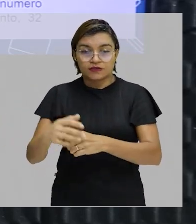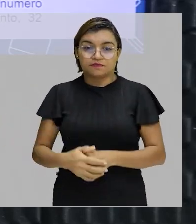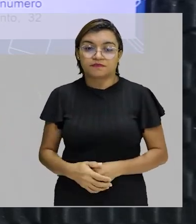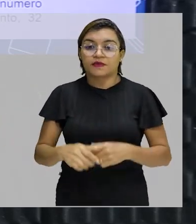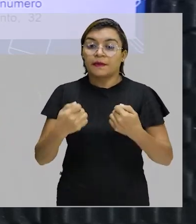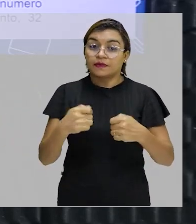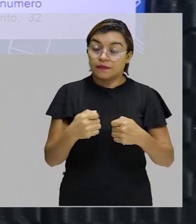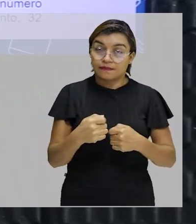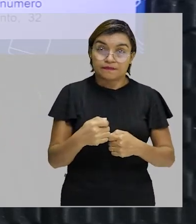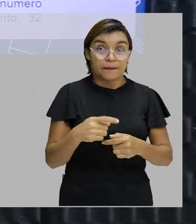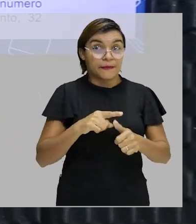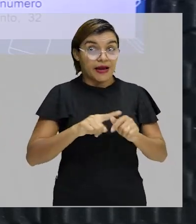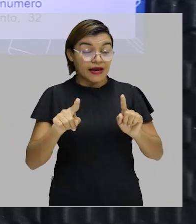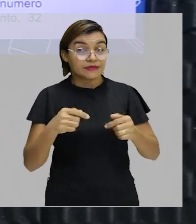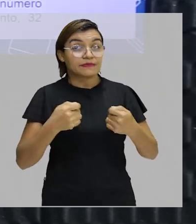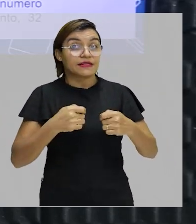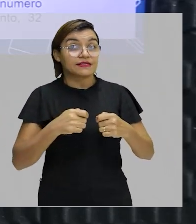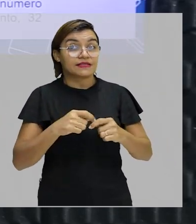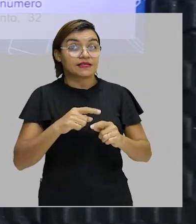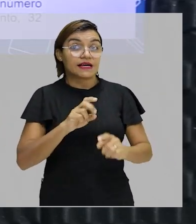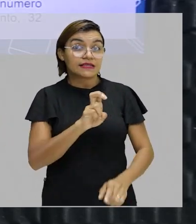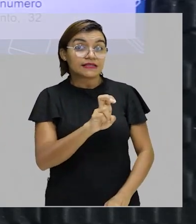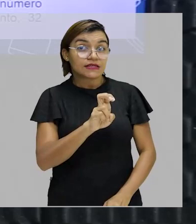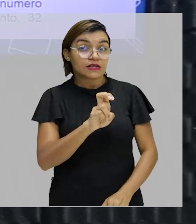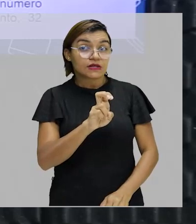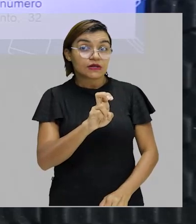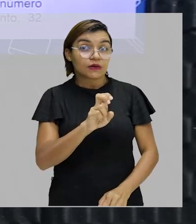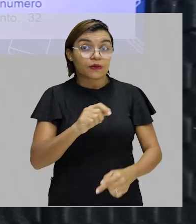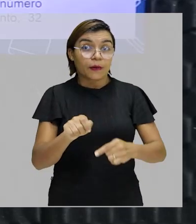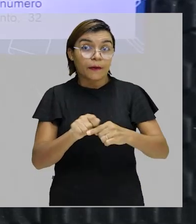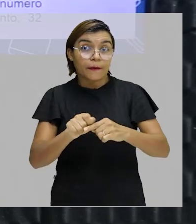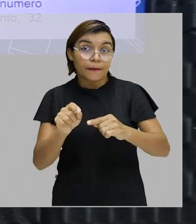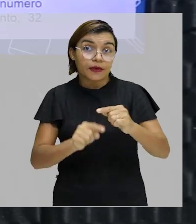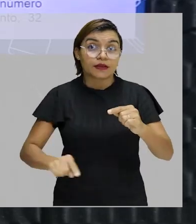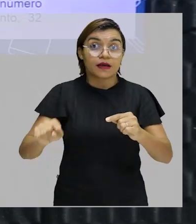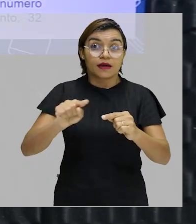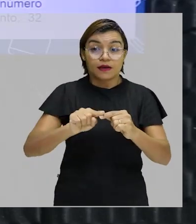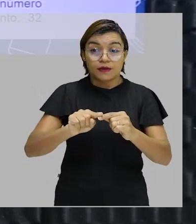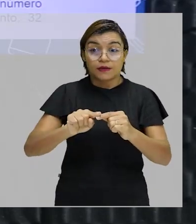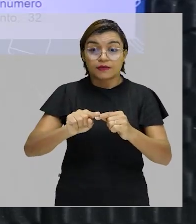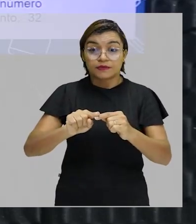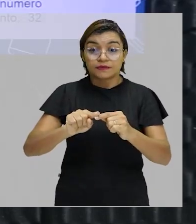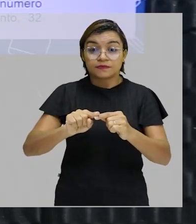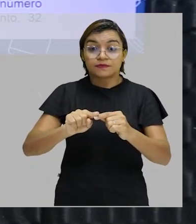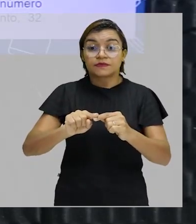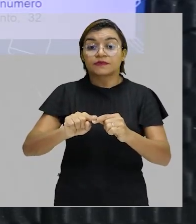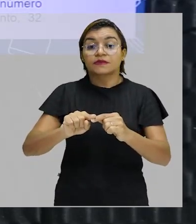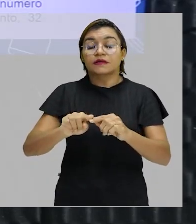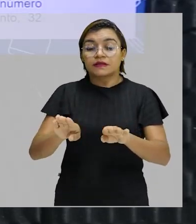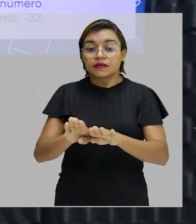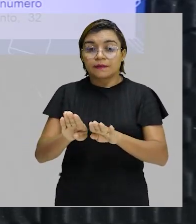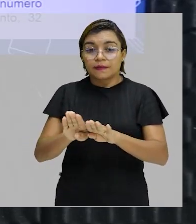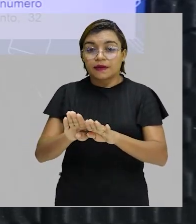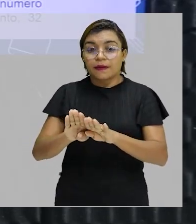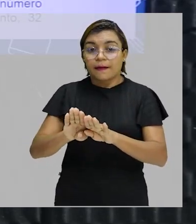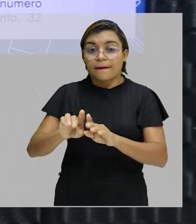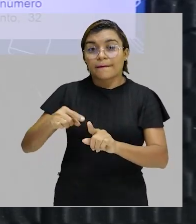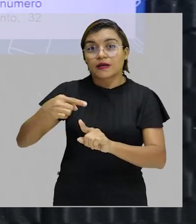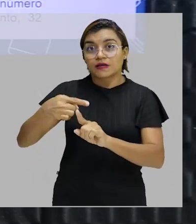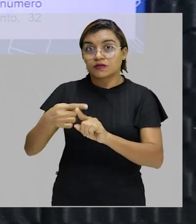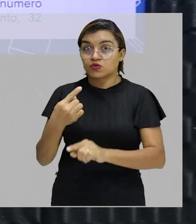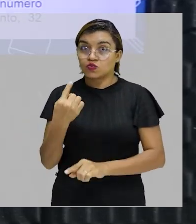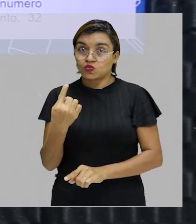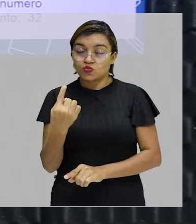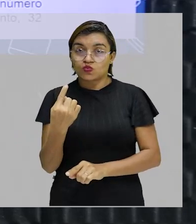4 que vão ser utilizados, mais um que deve ficar guardado. E um volante. E nós temos aqui